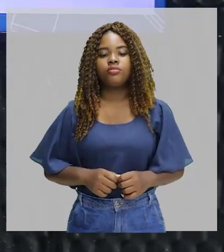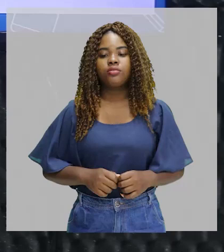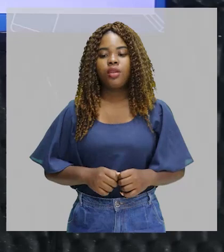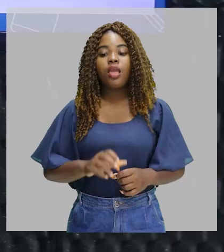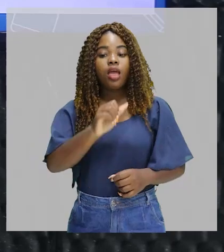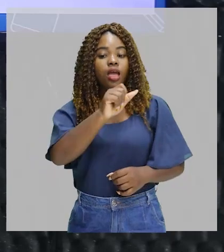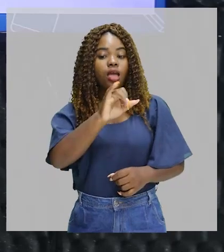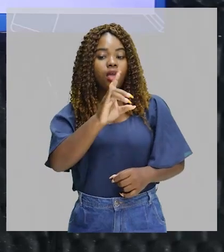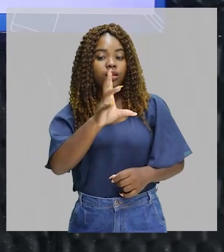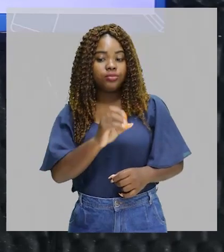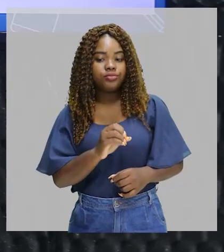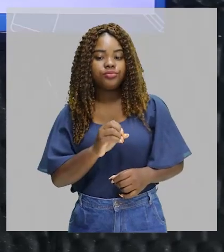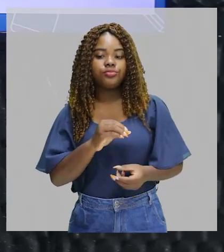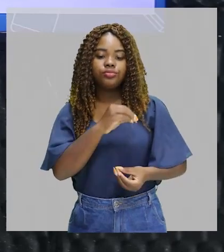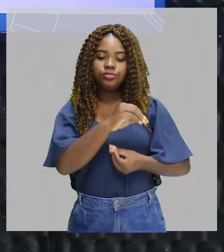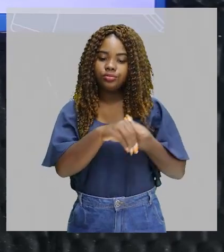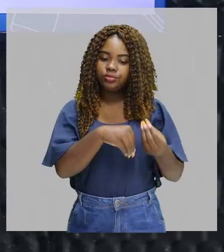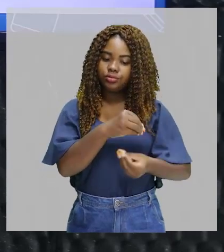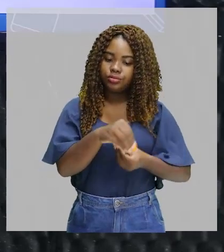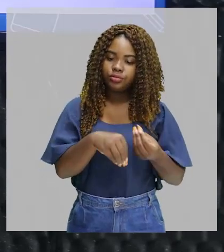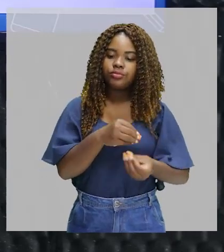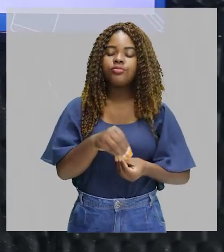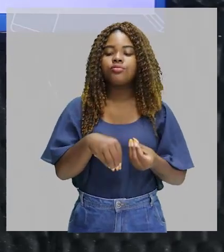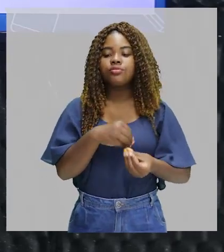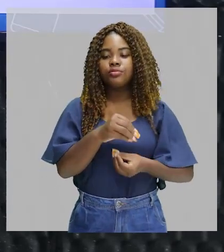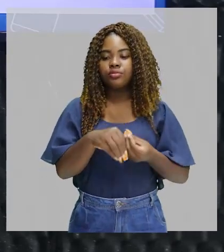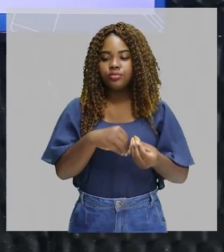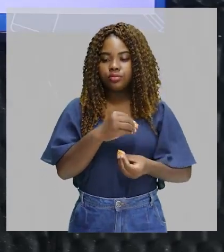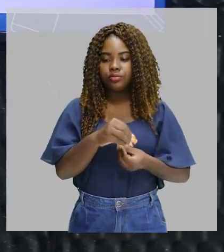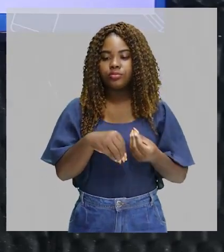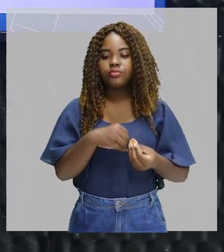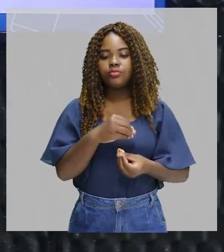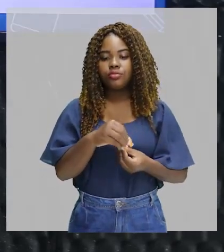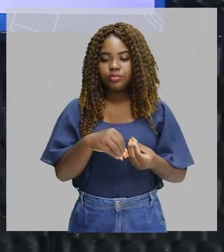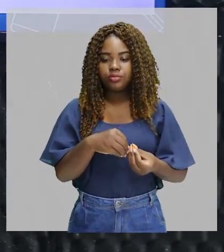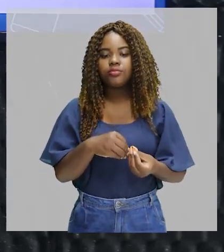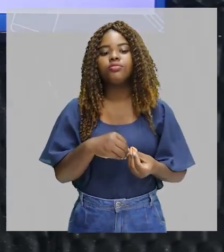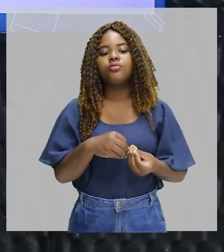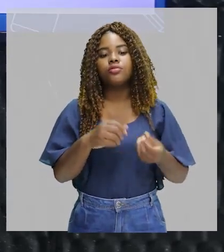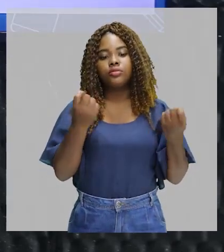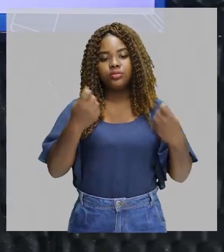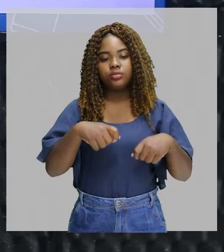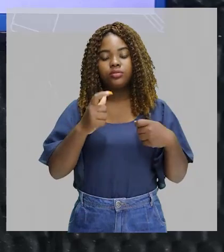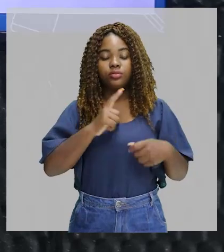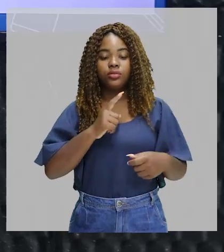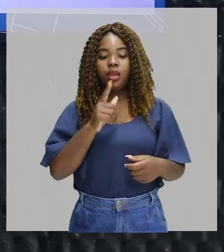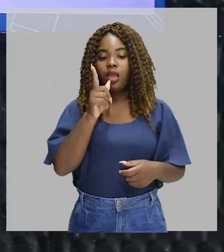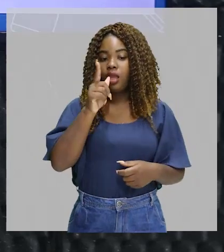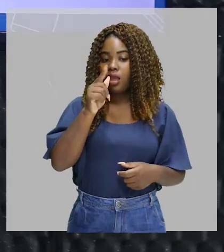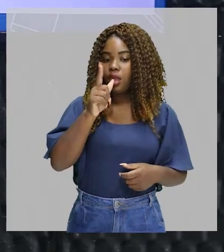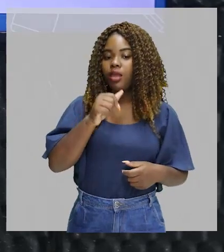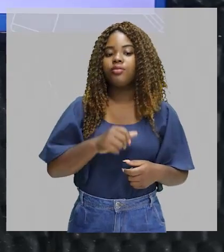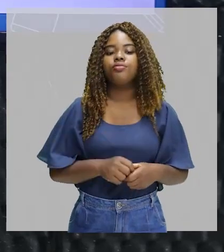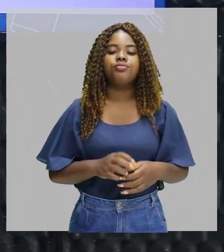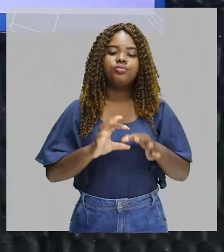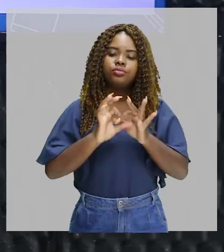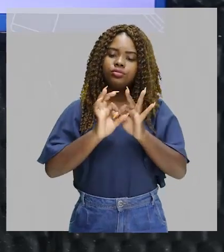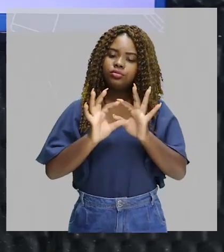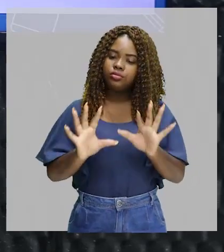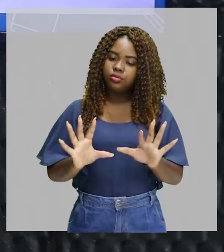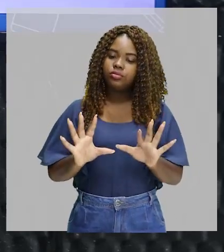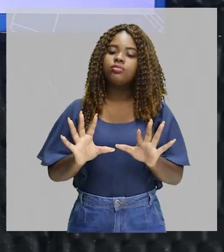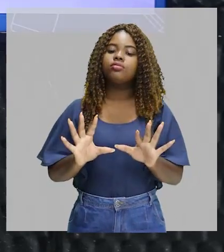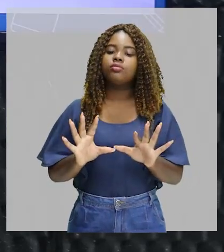ácidos são todas substâncias que em solução aquosa, eles precisam estar dissolvidos em água, liberam como única